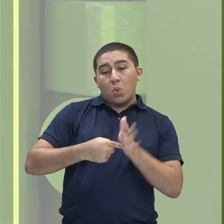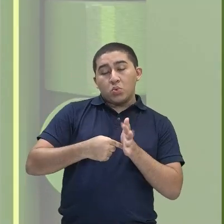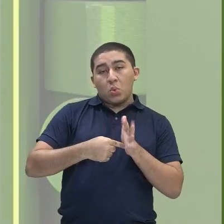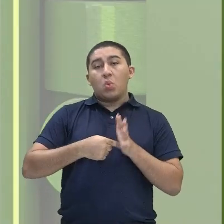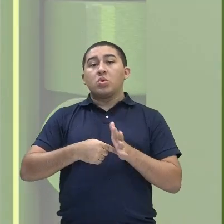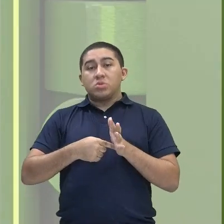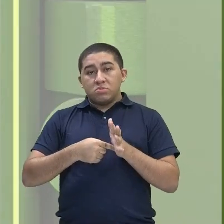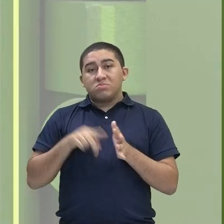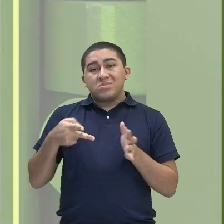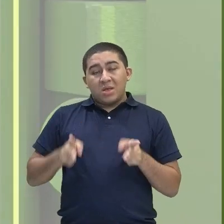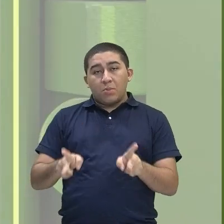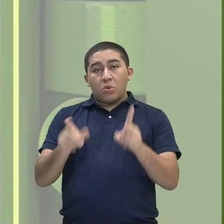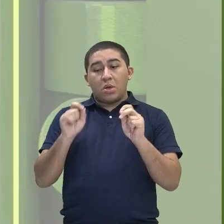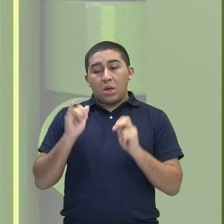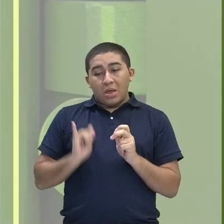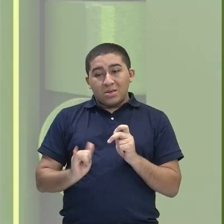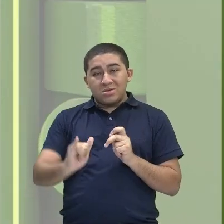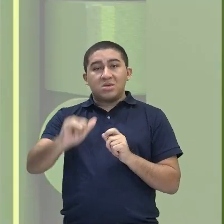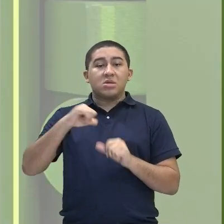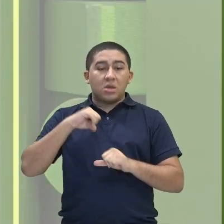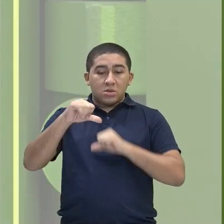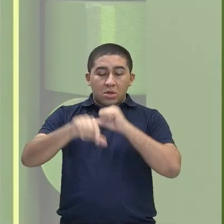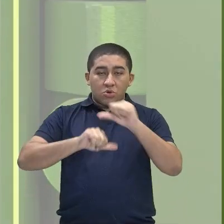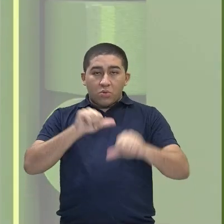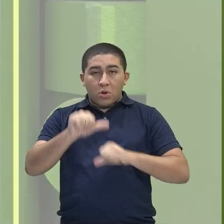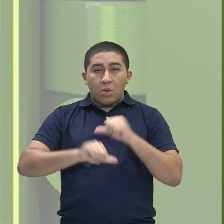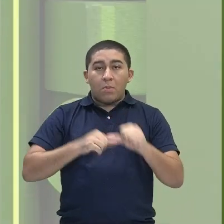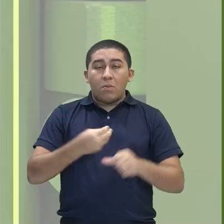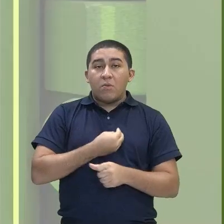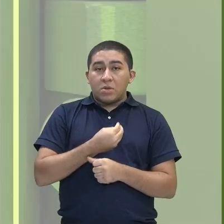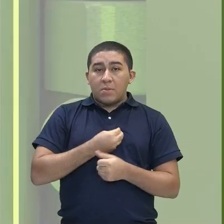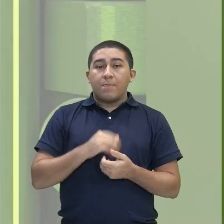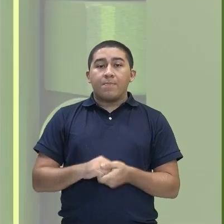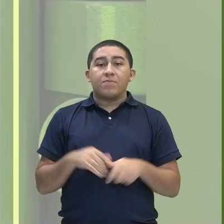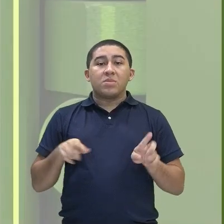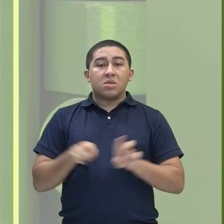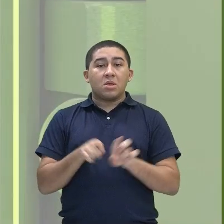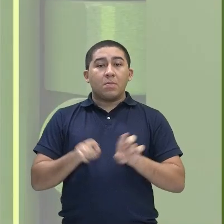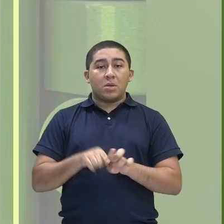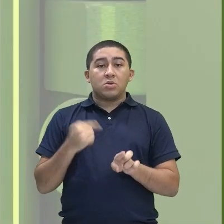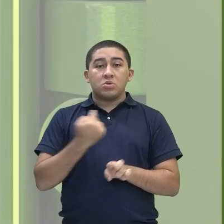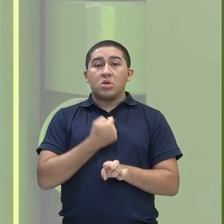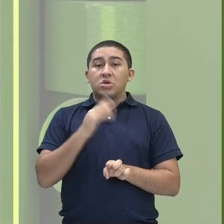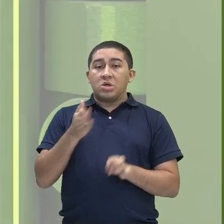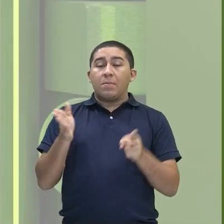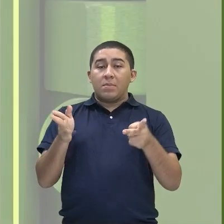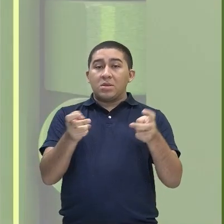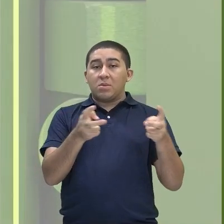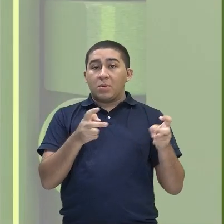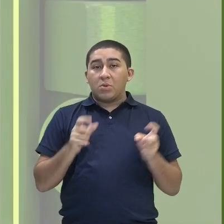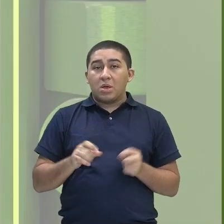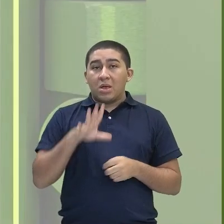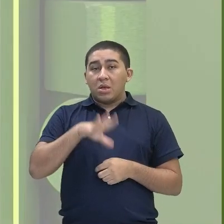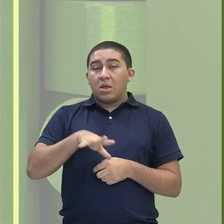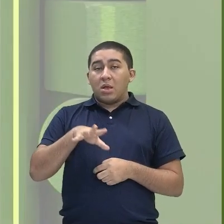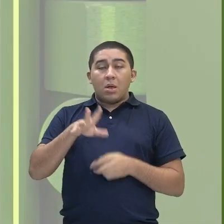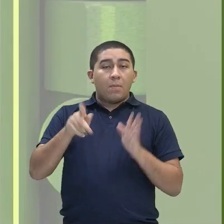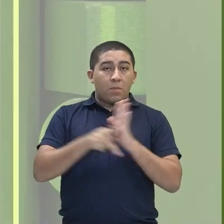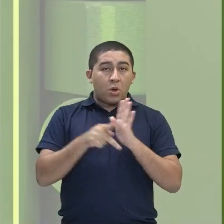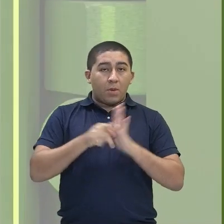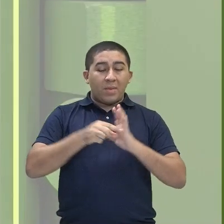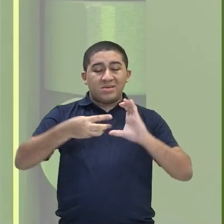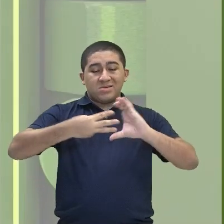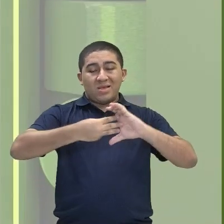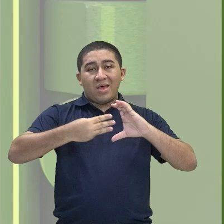vão gerar energia para a manutenção da vida. Um desses exemplos que nós vimos é justamente o processo de respiração celular,